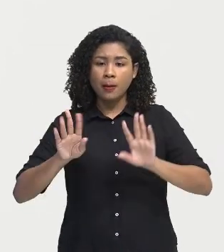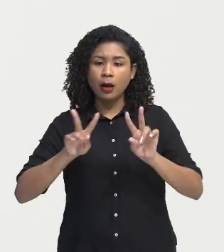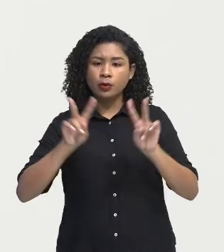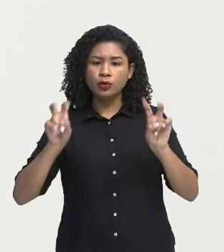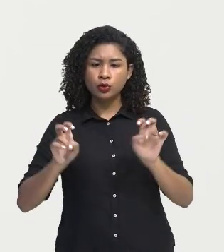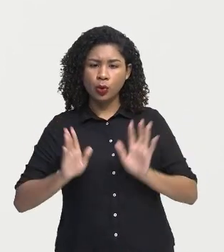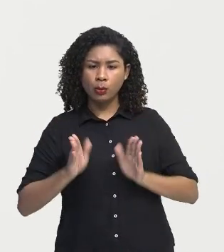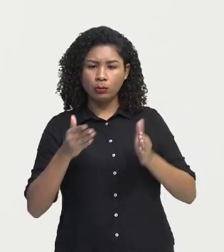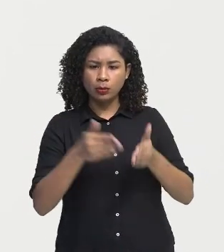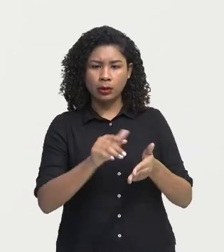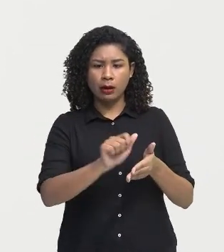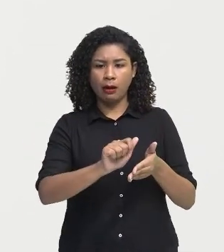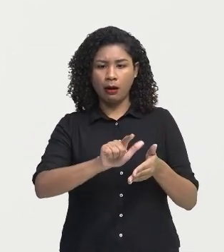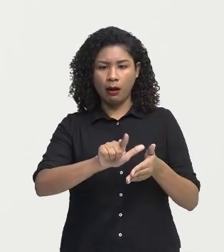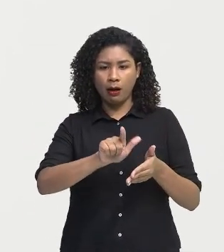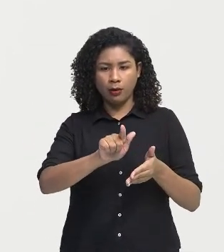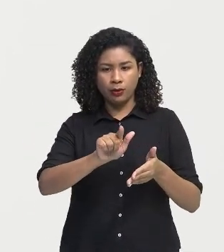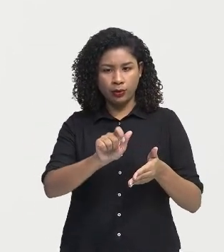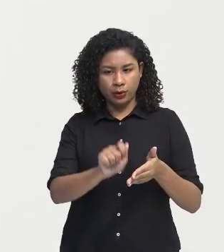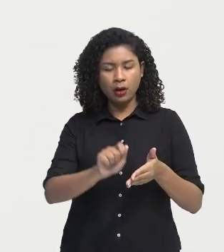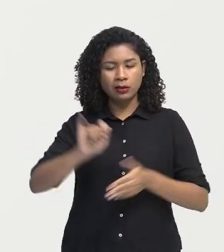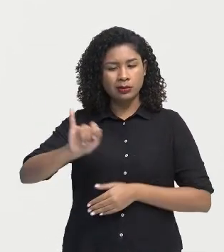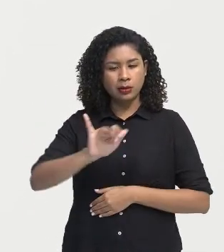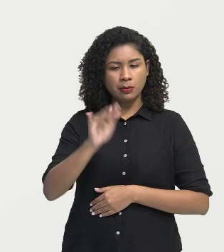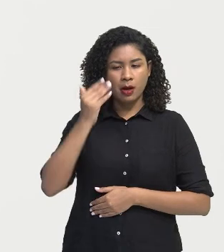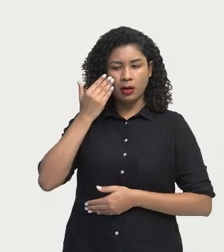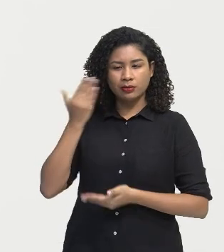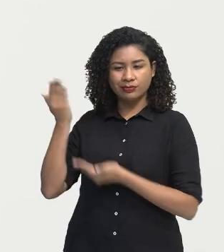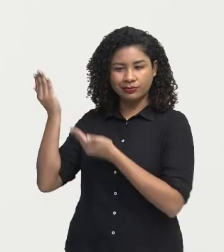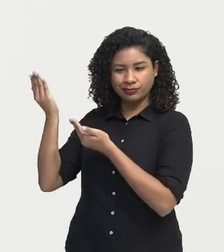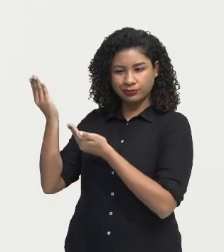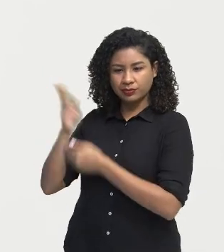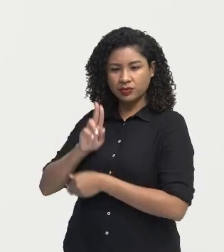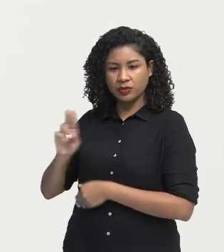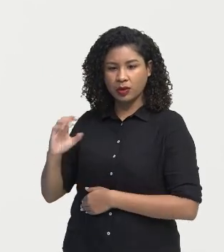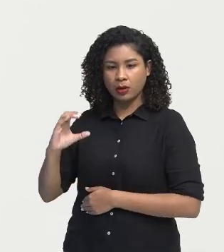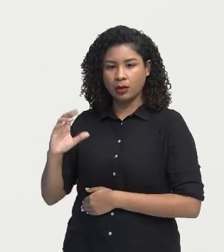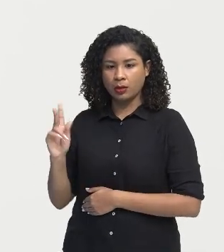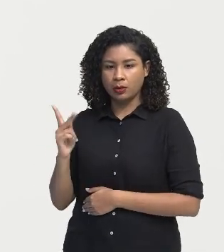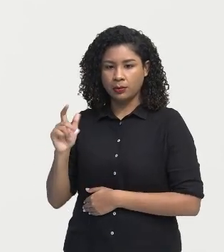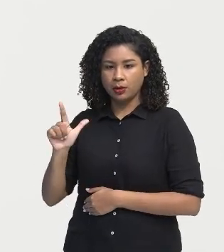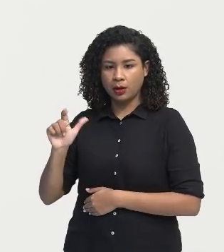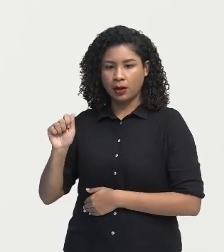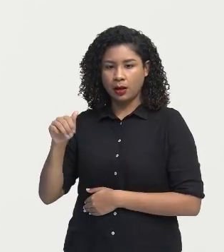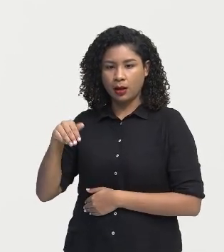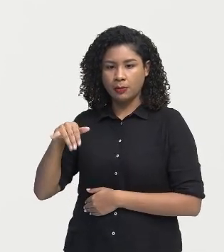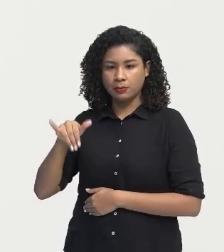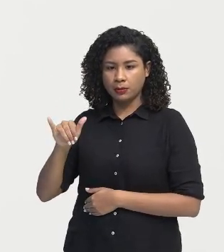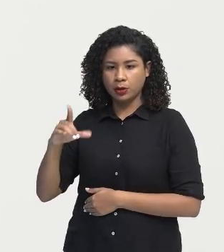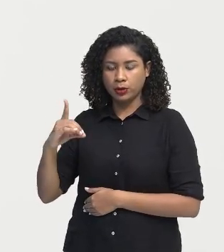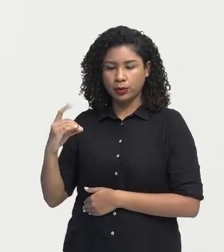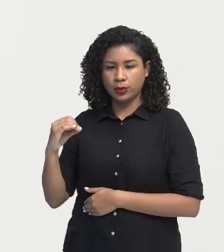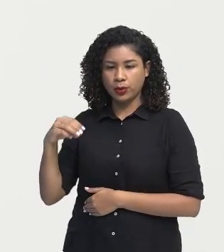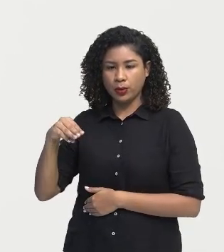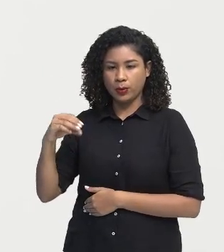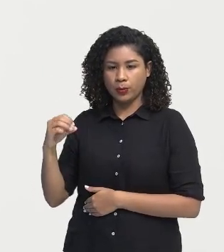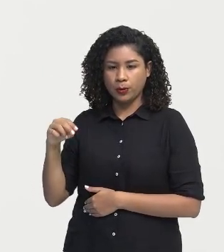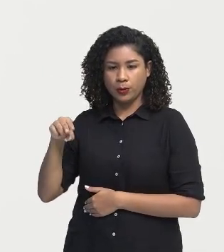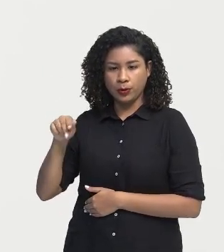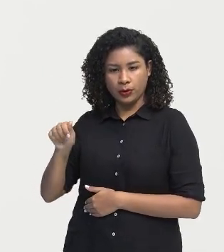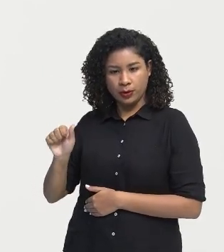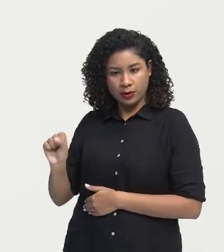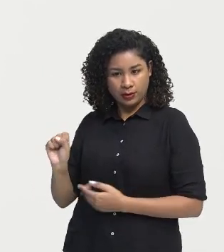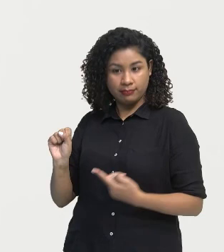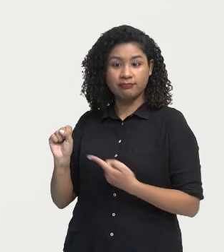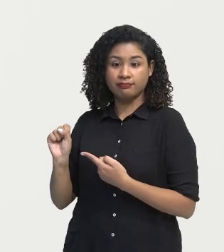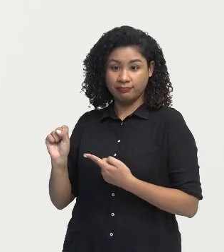unicelular, né, representada nessa imagem ao lado, chamada ali, né, de Chlamydomonas, que é o nome do gênero que faz